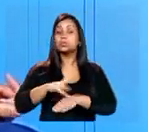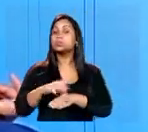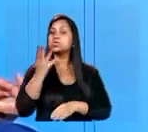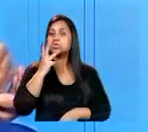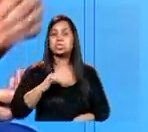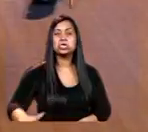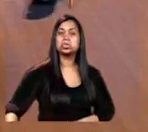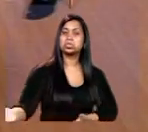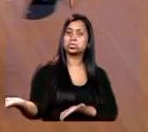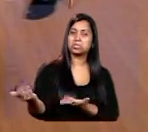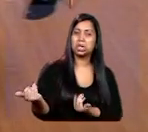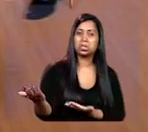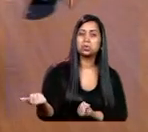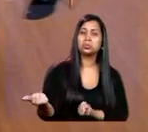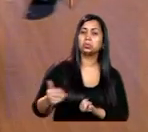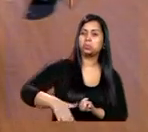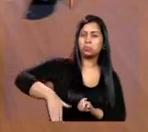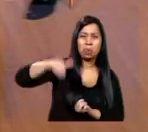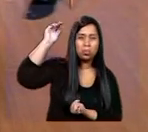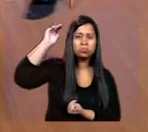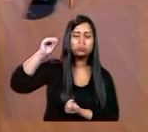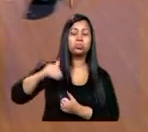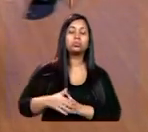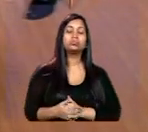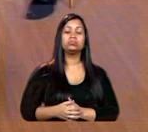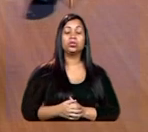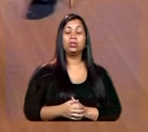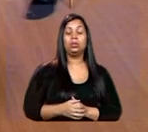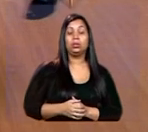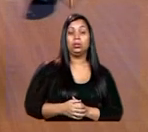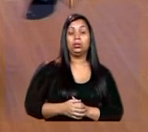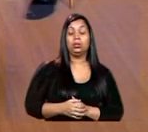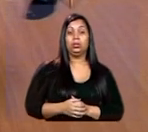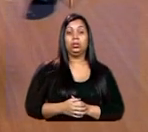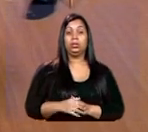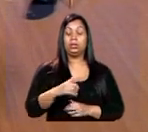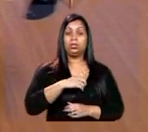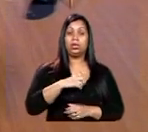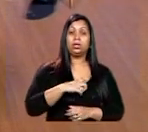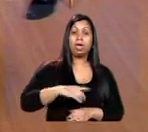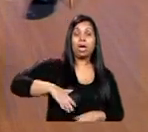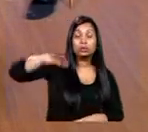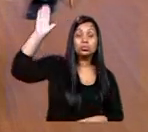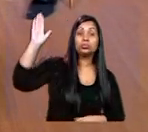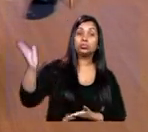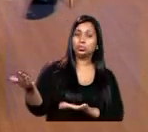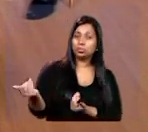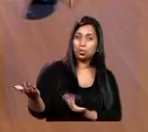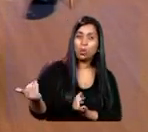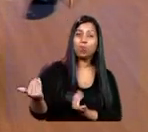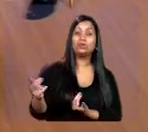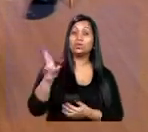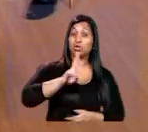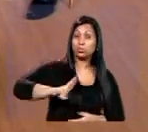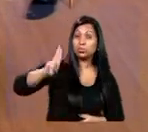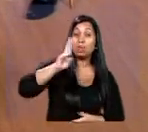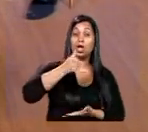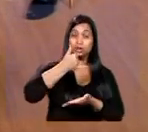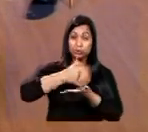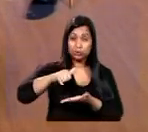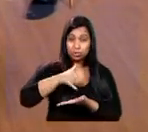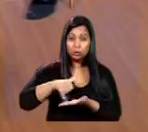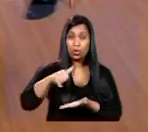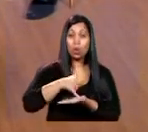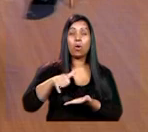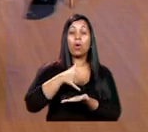para esses pacientes, seja ele criança, adulto, nós temos casos, né, de pacientes adultos jovens que